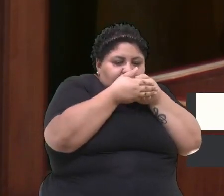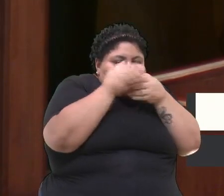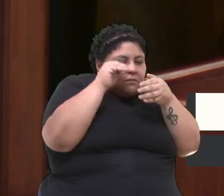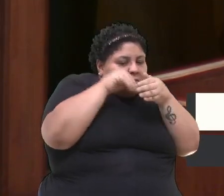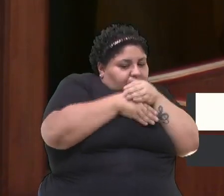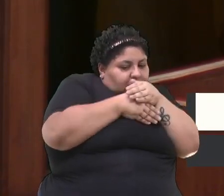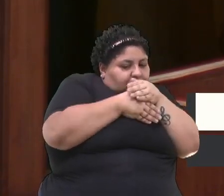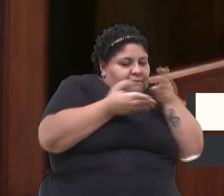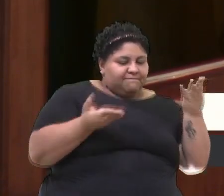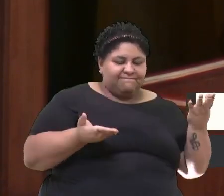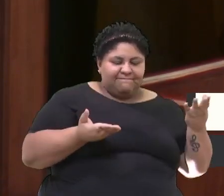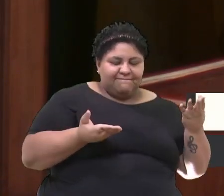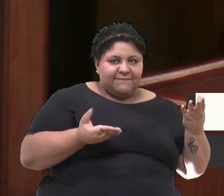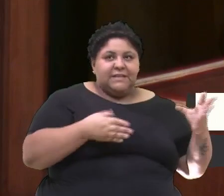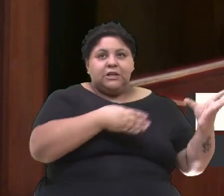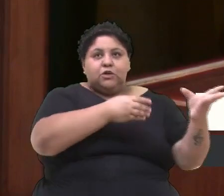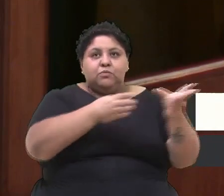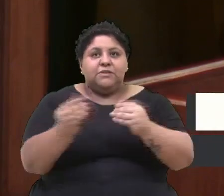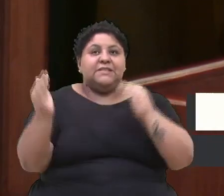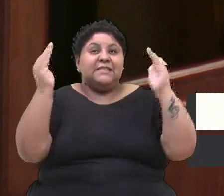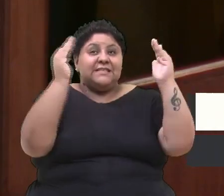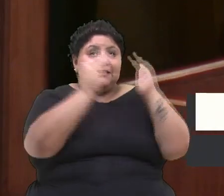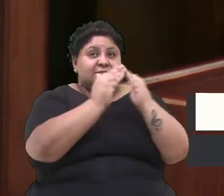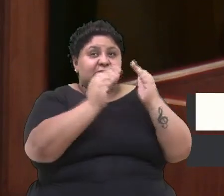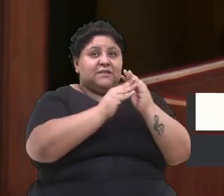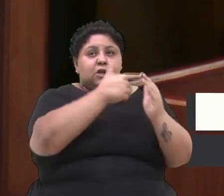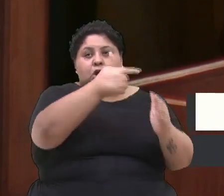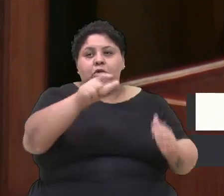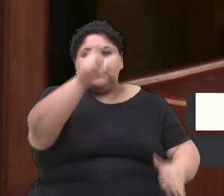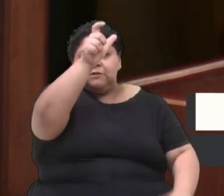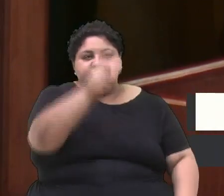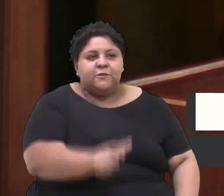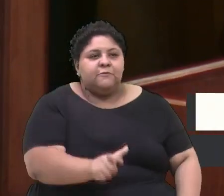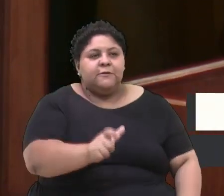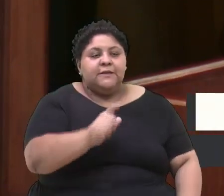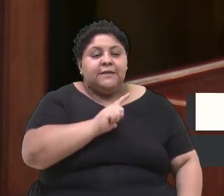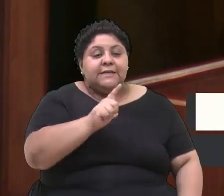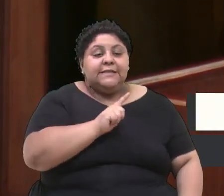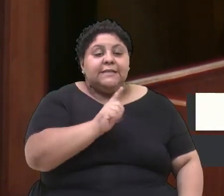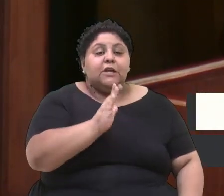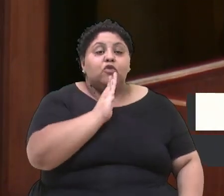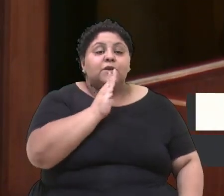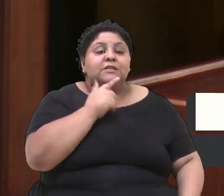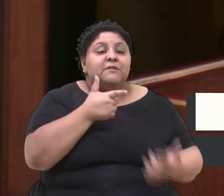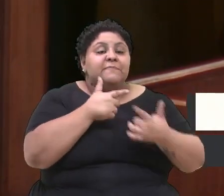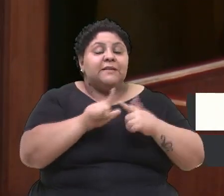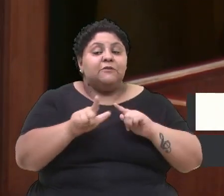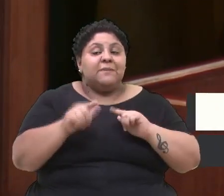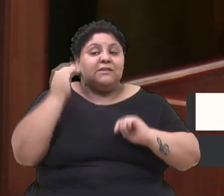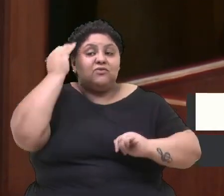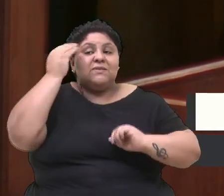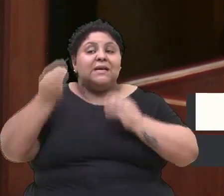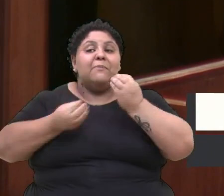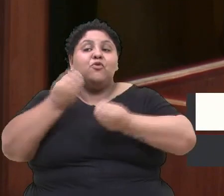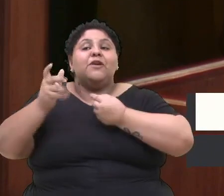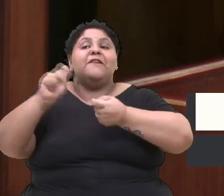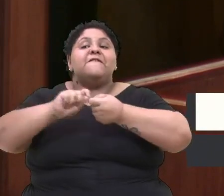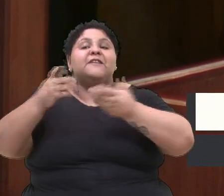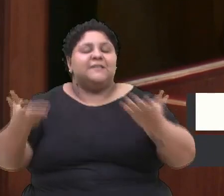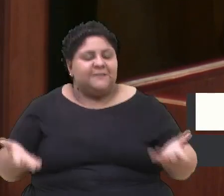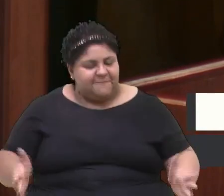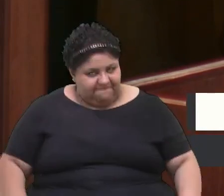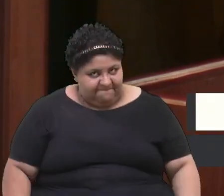as vizinhanças em condomínios têm conhecimento, mas muitas vezes não sabem nem como agir. Então, parabéns,